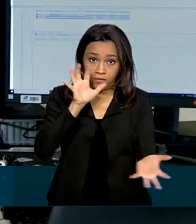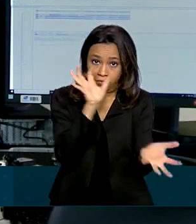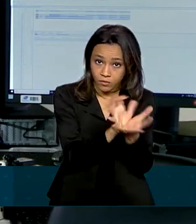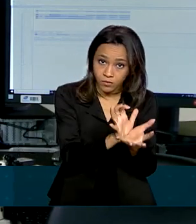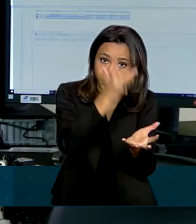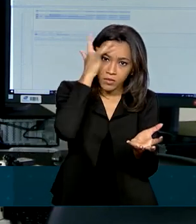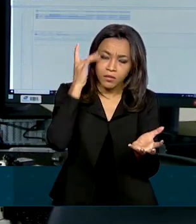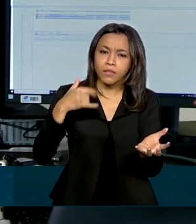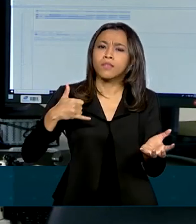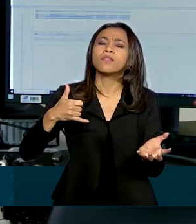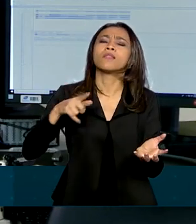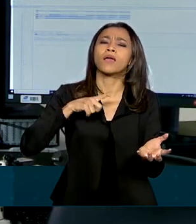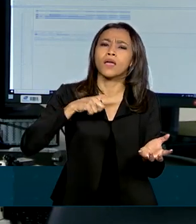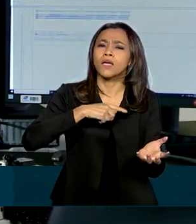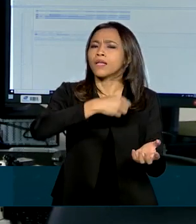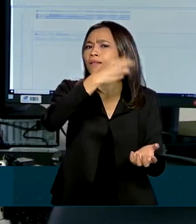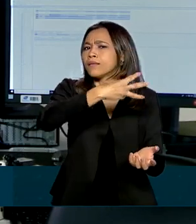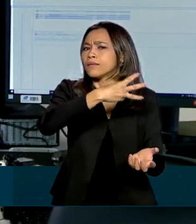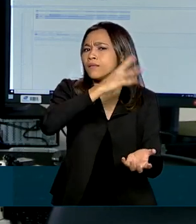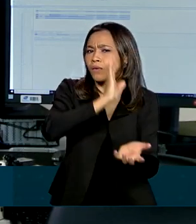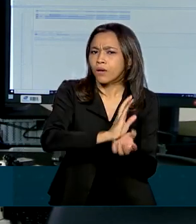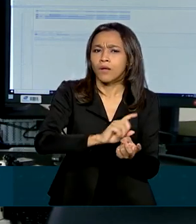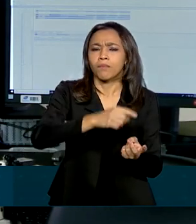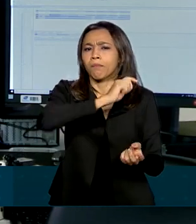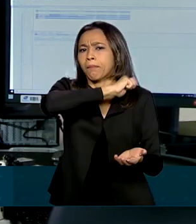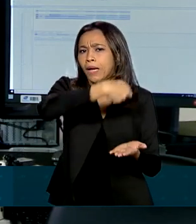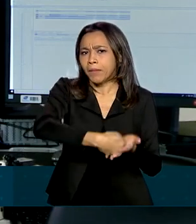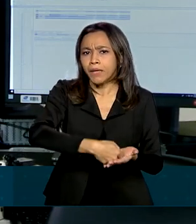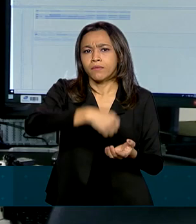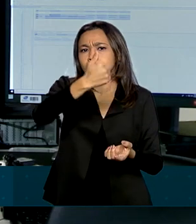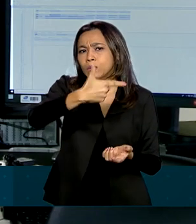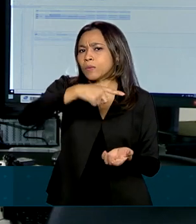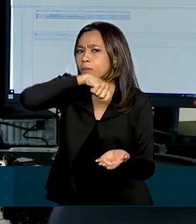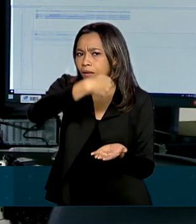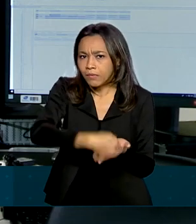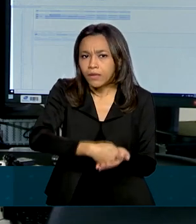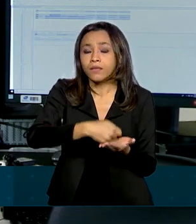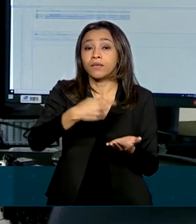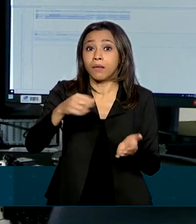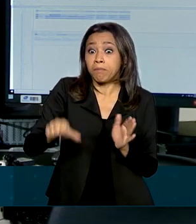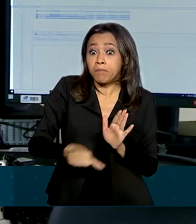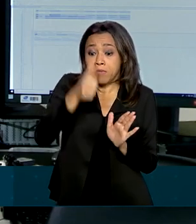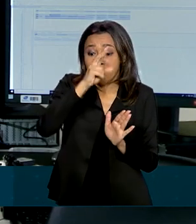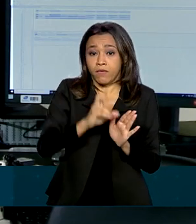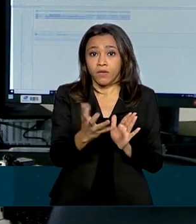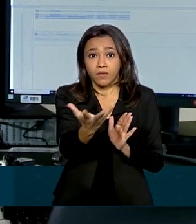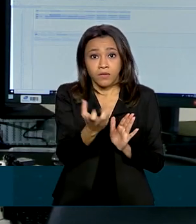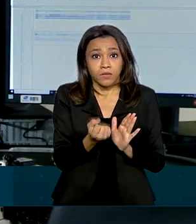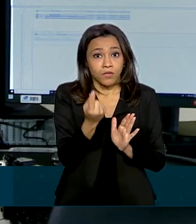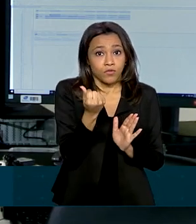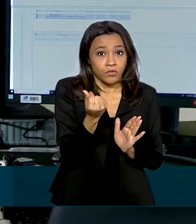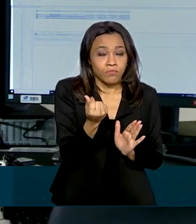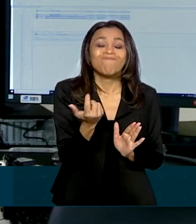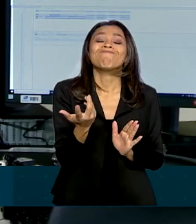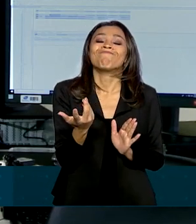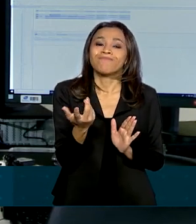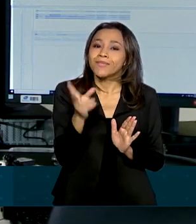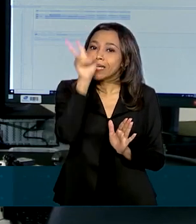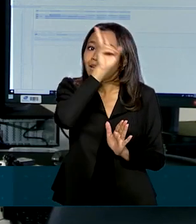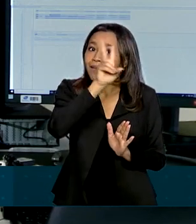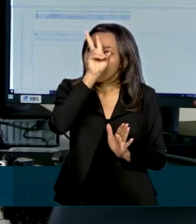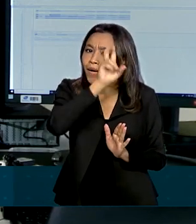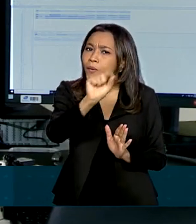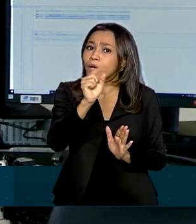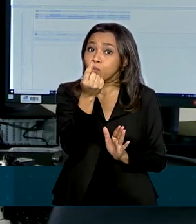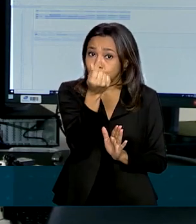tem gente da terceira parcela, da segunda e que está recebendo o auxílio emergencial pela primeira vez. É importante lembrar que o